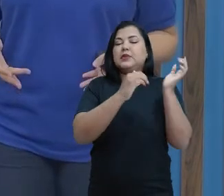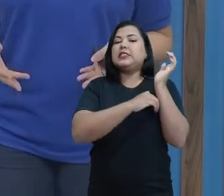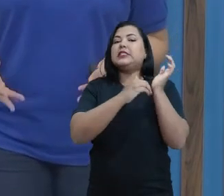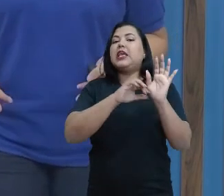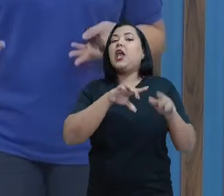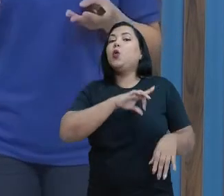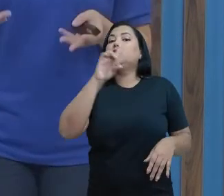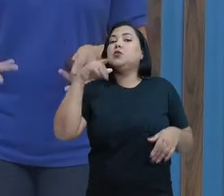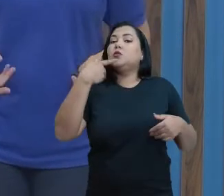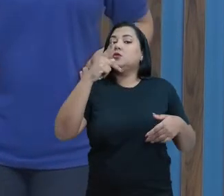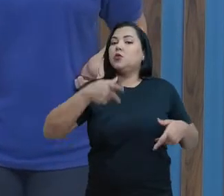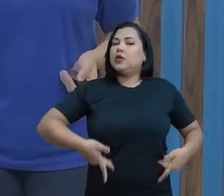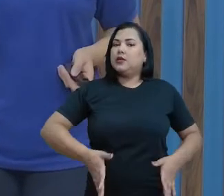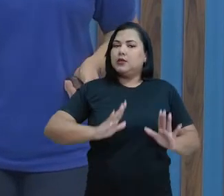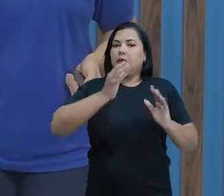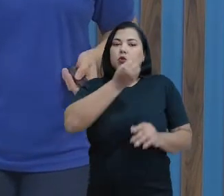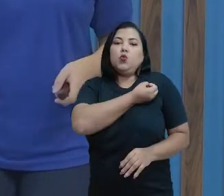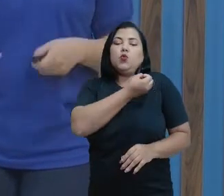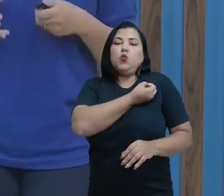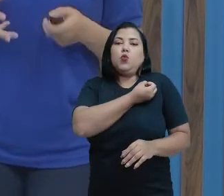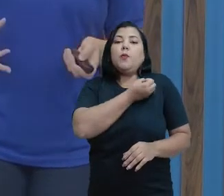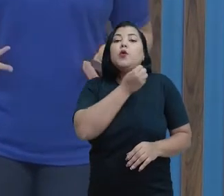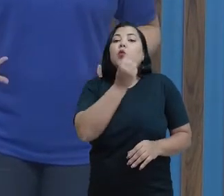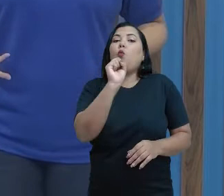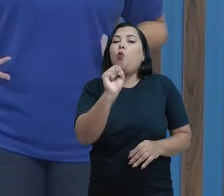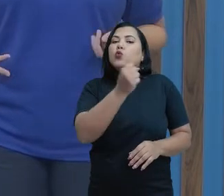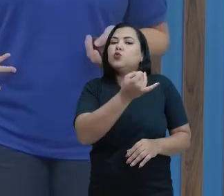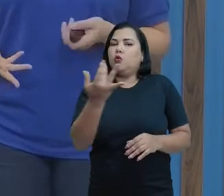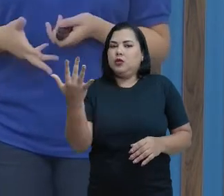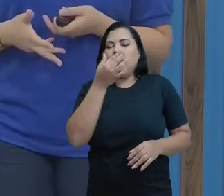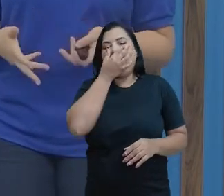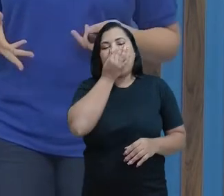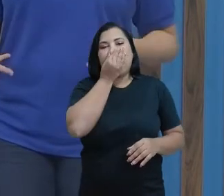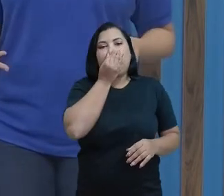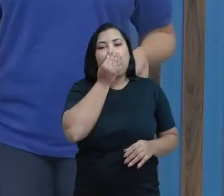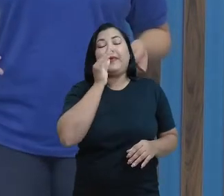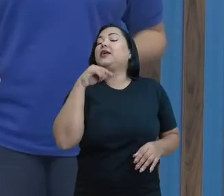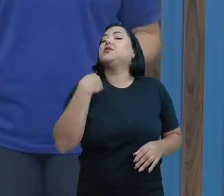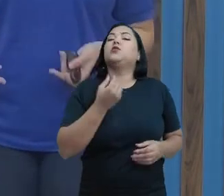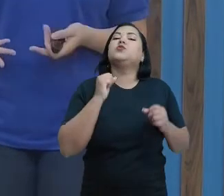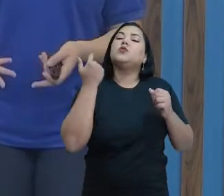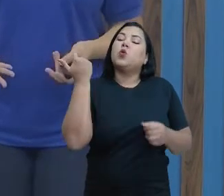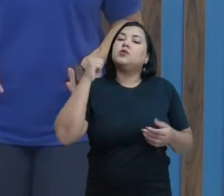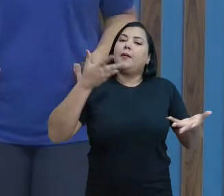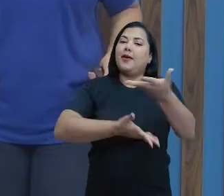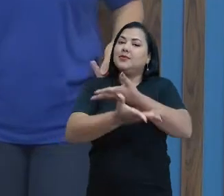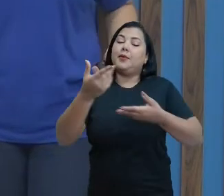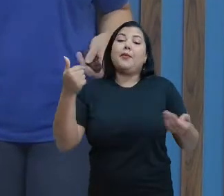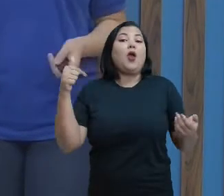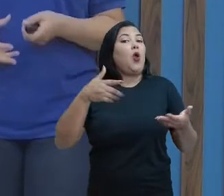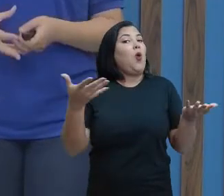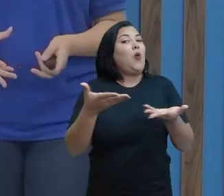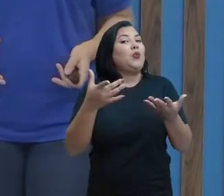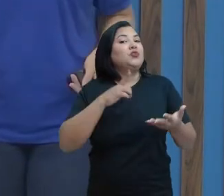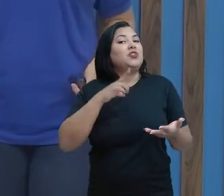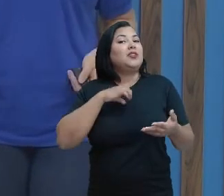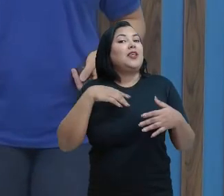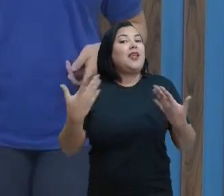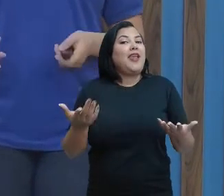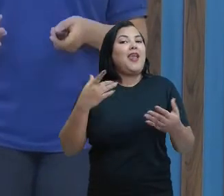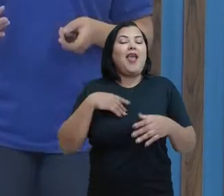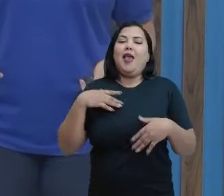do seu aniversário com 8 dígitos, tá bom? Para que a gente consiga fazer essa interação, eu tenho aqui hoje a